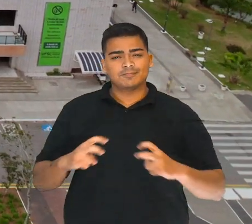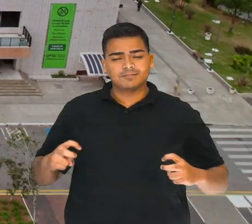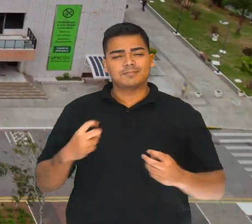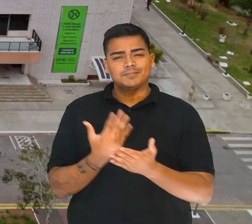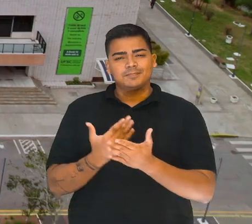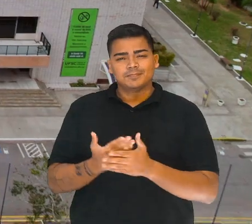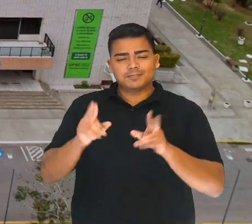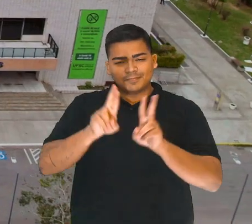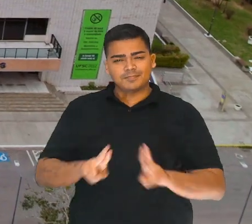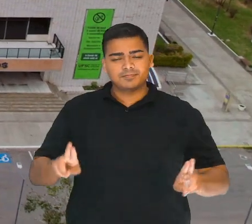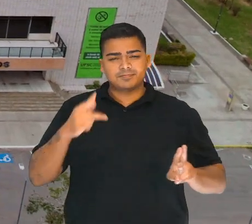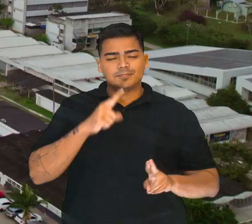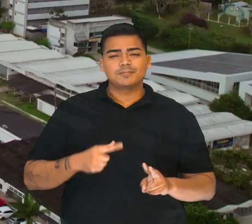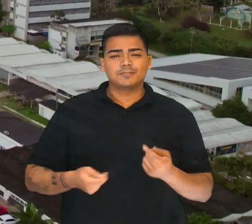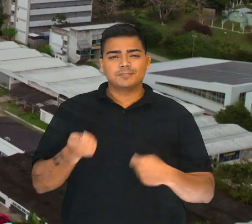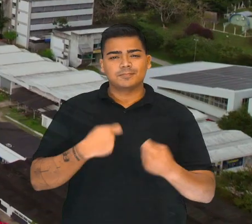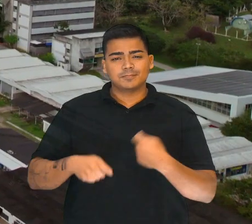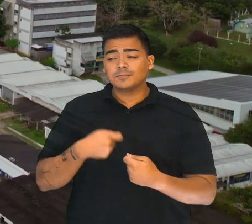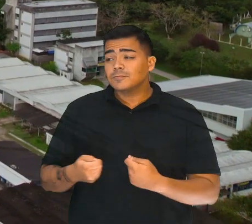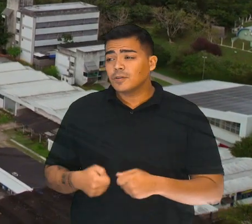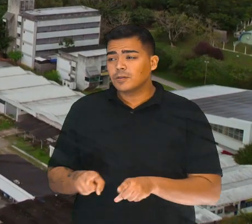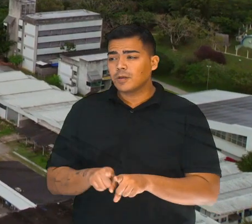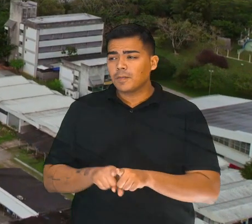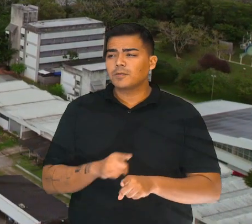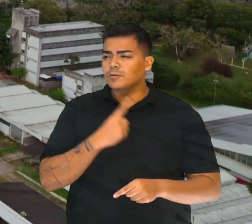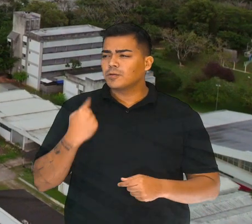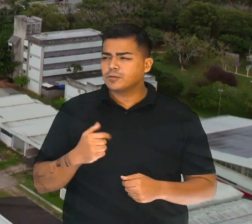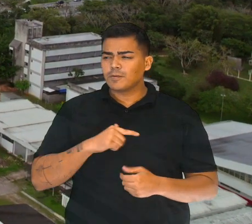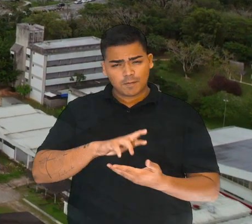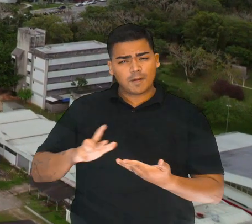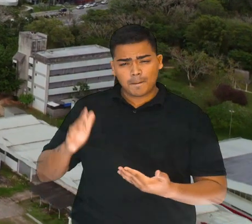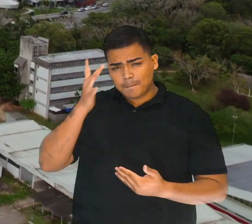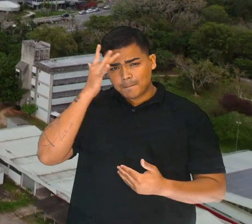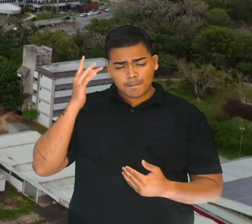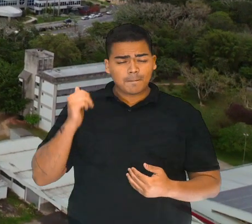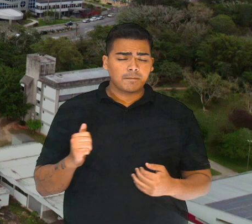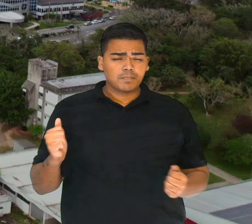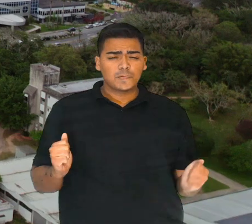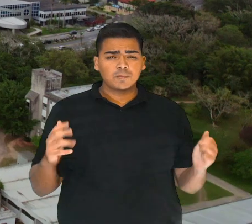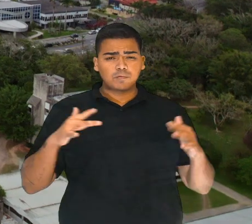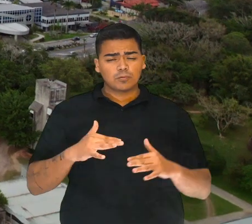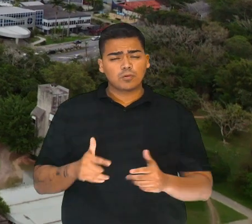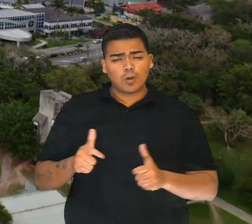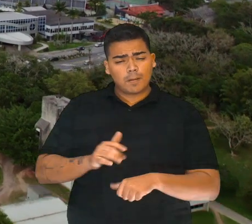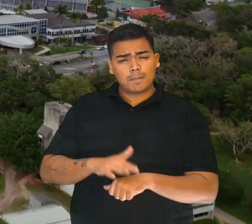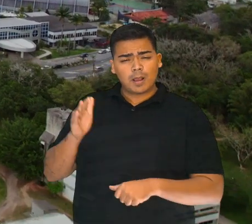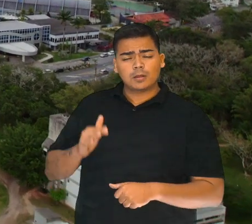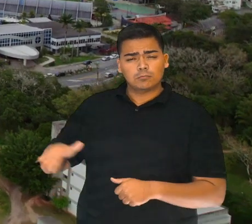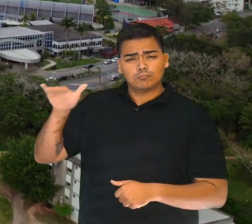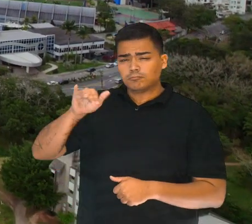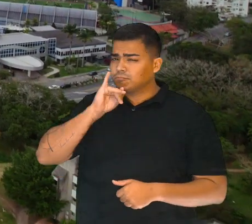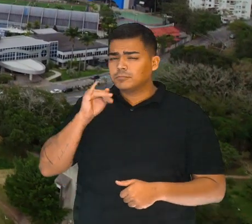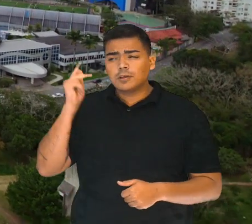na universidade, desenvolver os seus negócios. A gente tem um fluxo também de migratório de muita gente vindo para cá, de mercados mais maduros, como